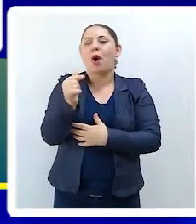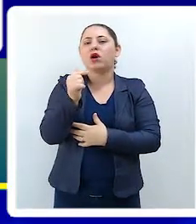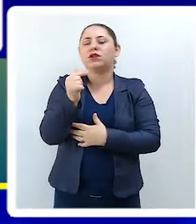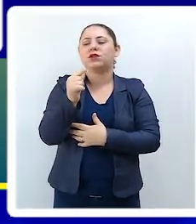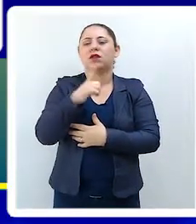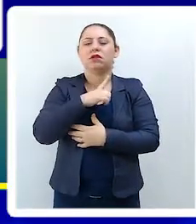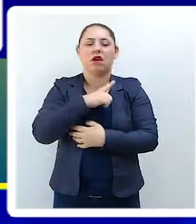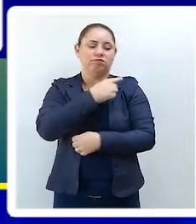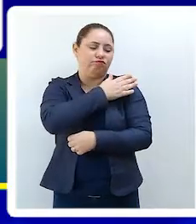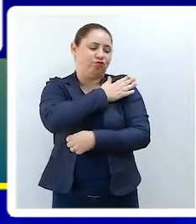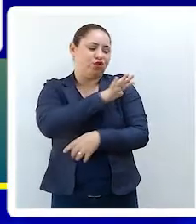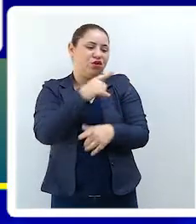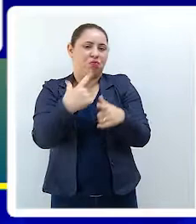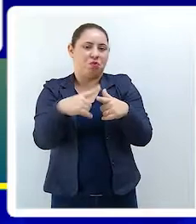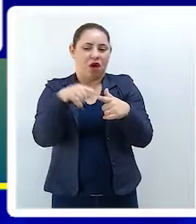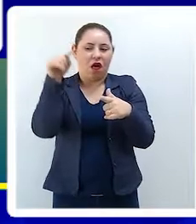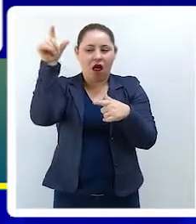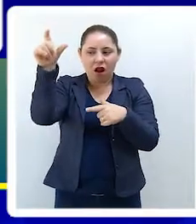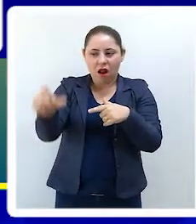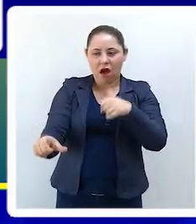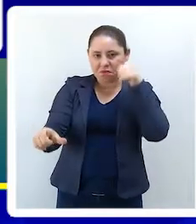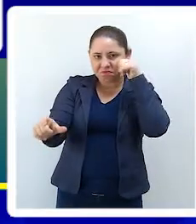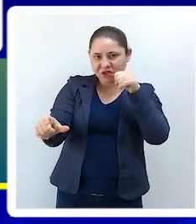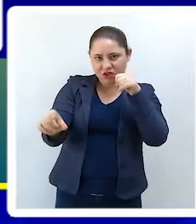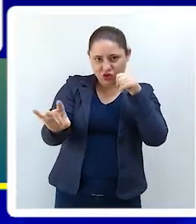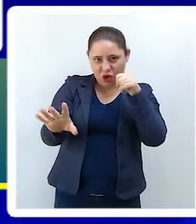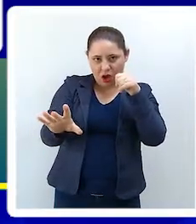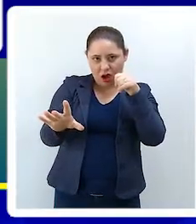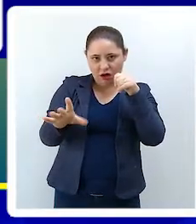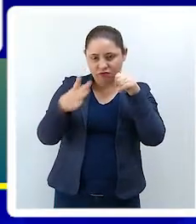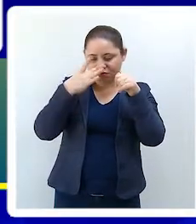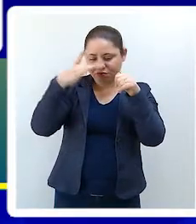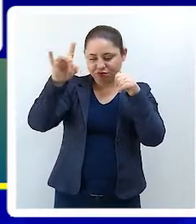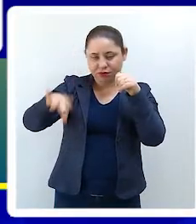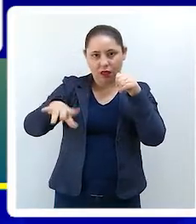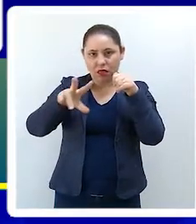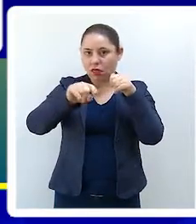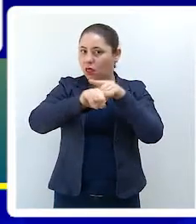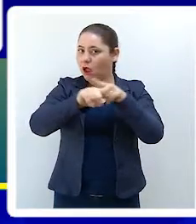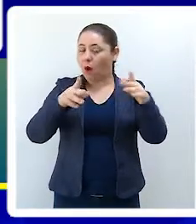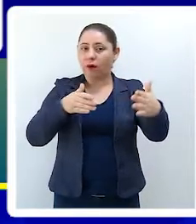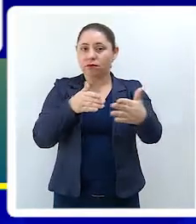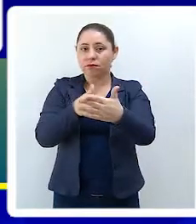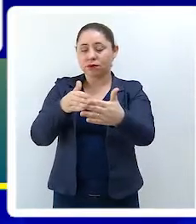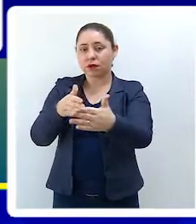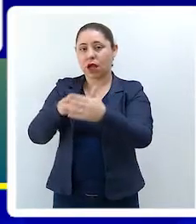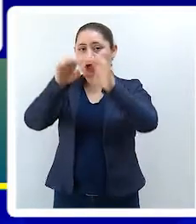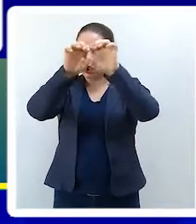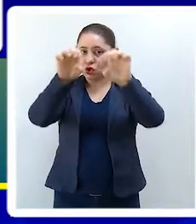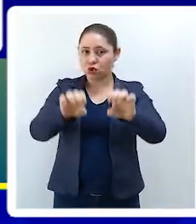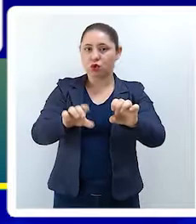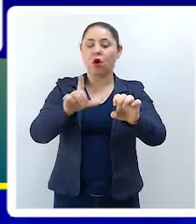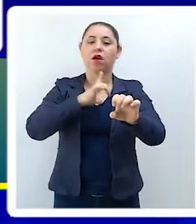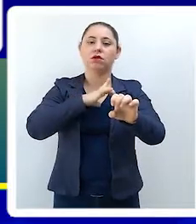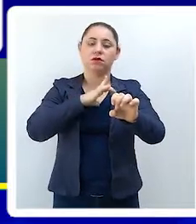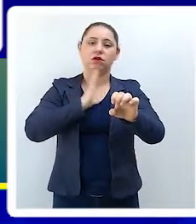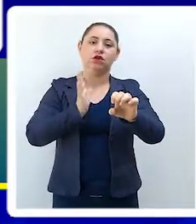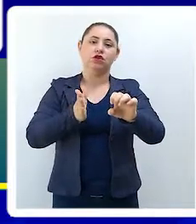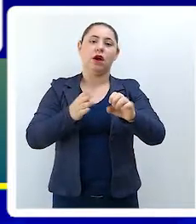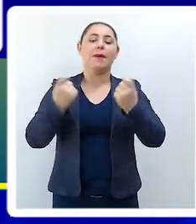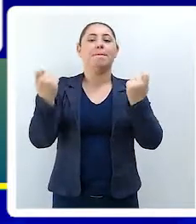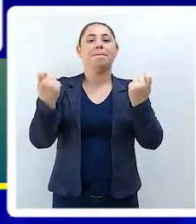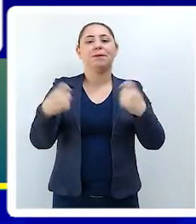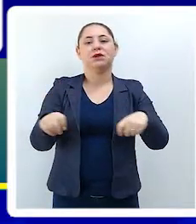haver discriminação pelo simples fato da pessoa ser mulher, né? Então, são essas barreiras estruturais